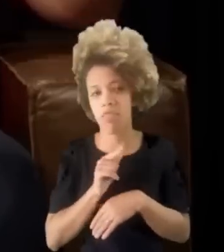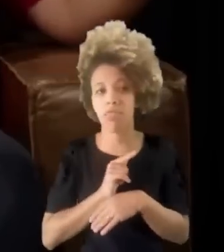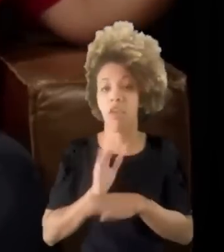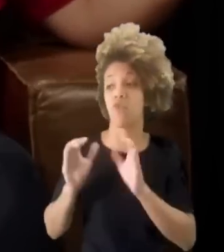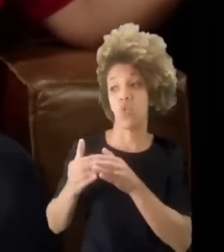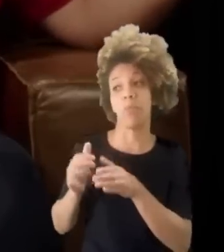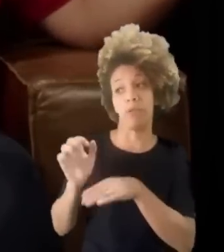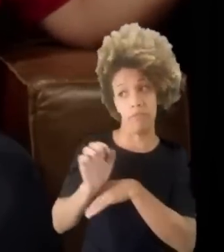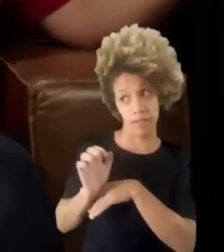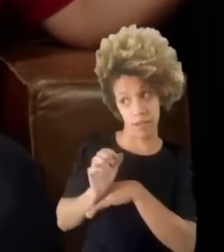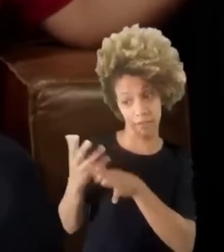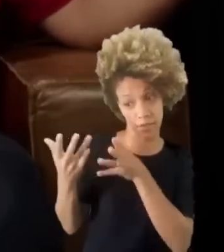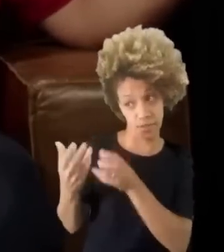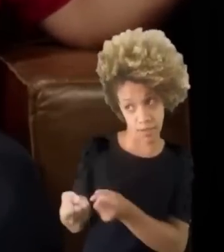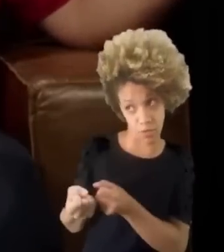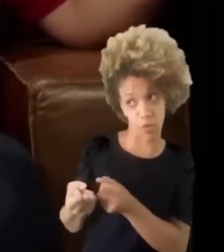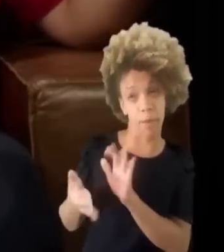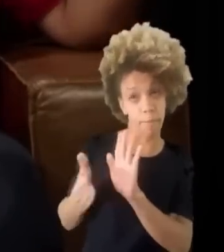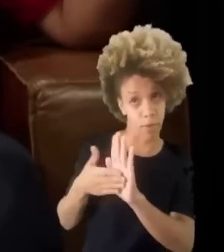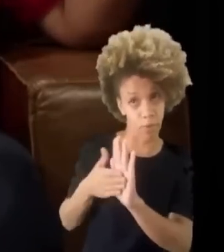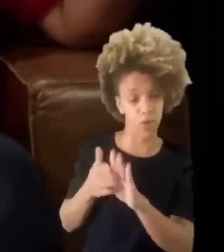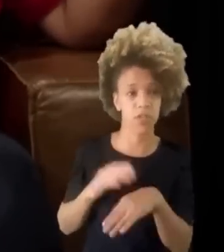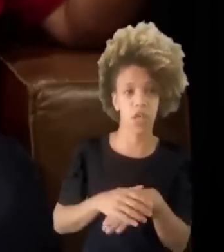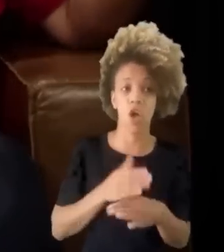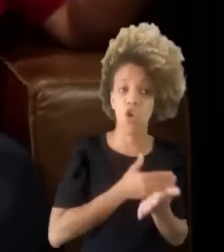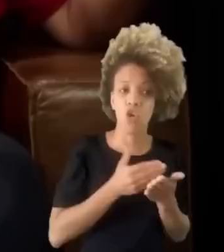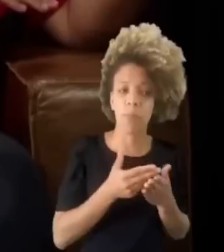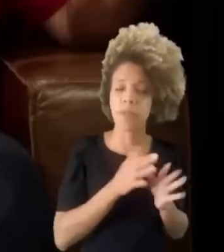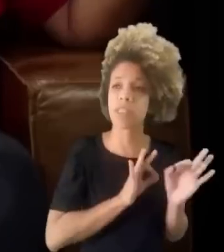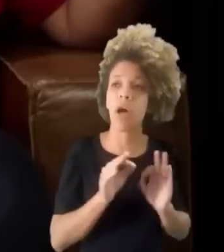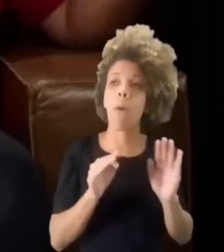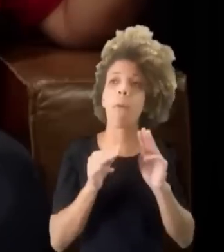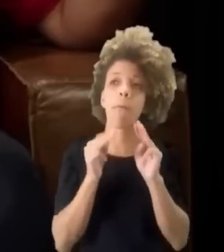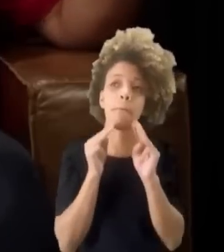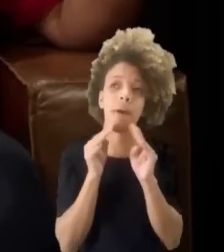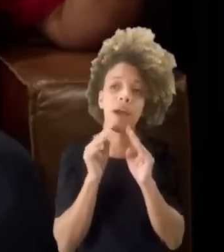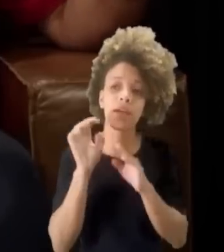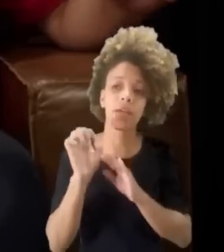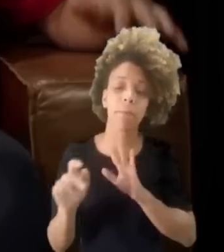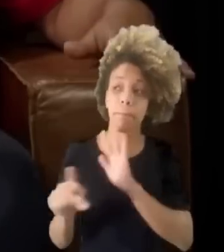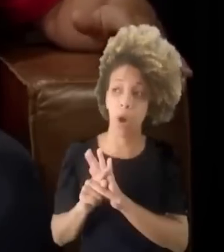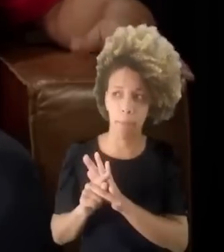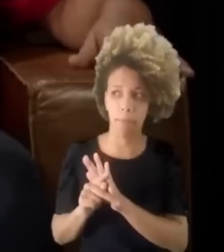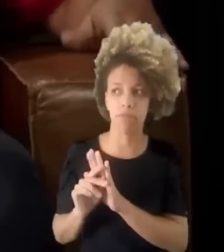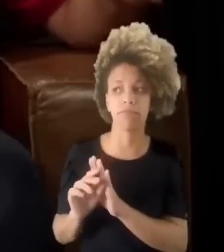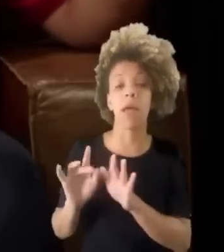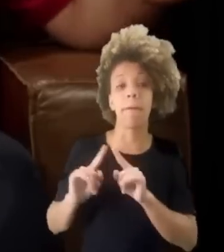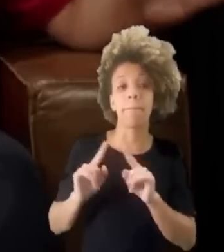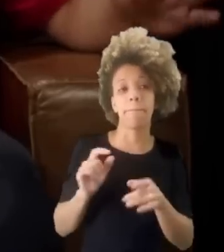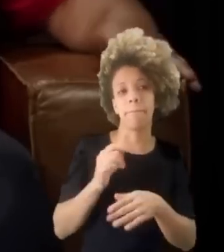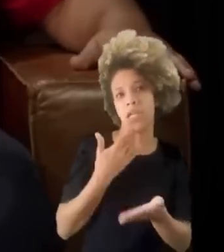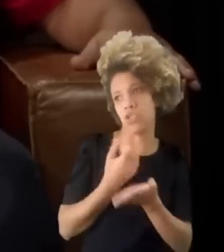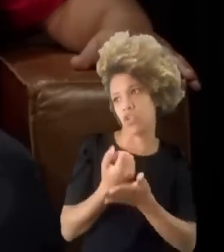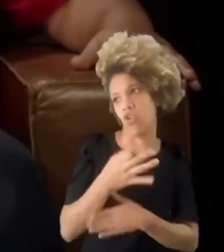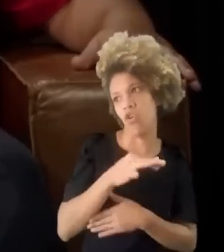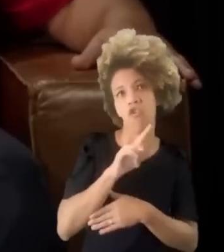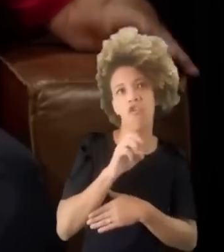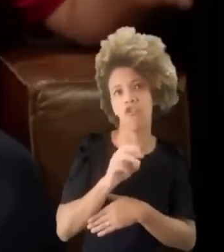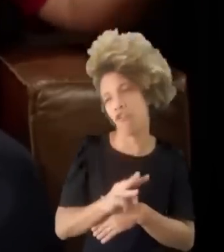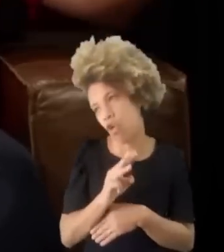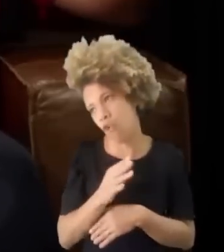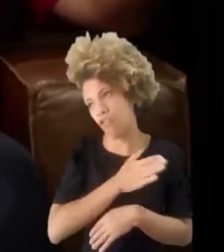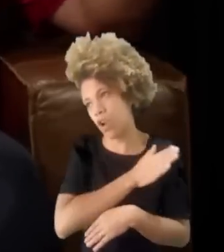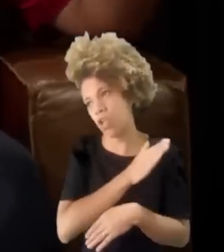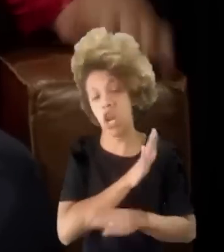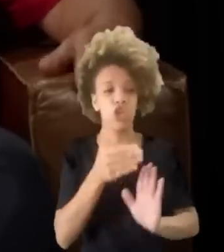da esquerda que abraçou essas ideias eles começaram a construir uma espécie de Marte pra esquerda então o flow foi racista e